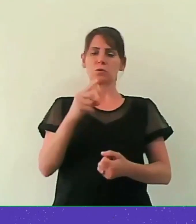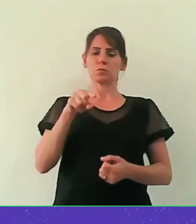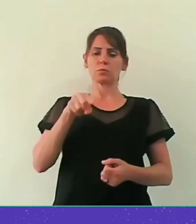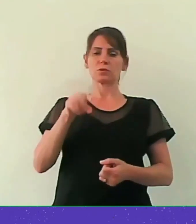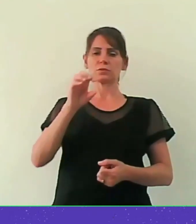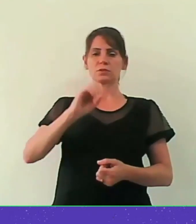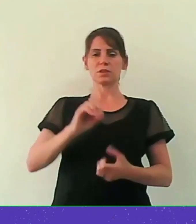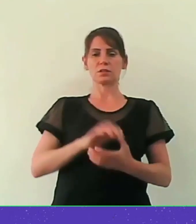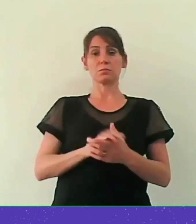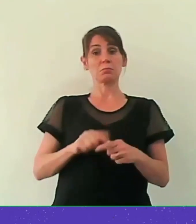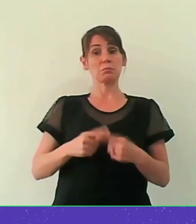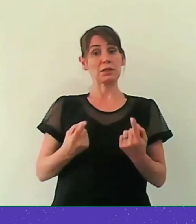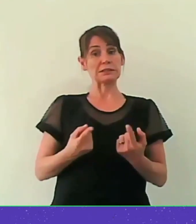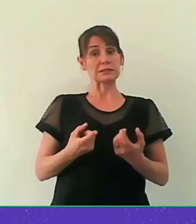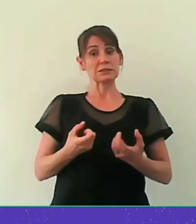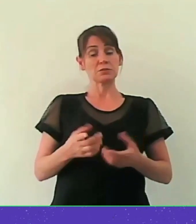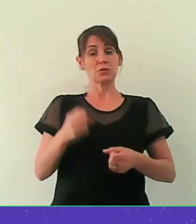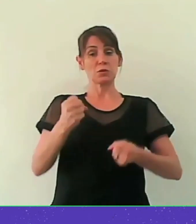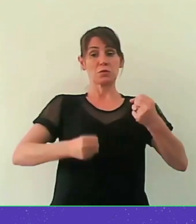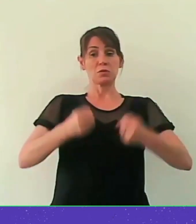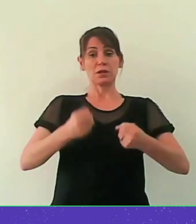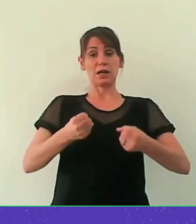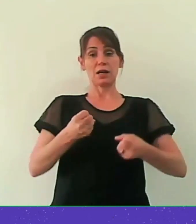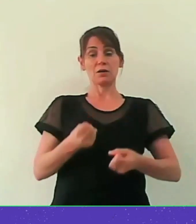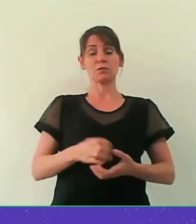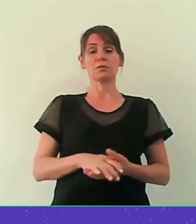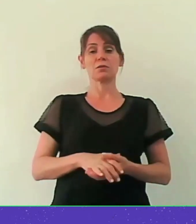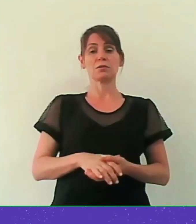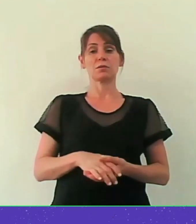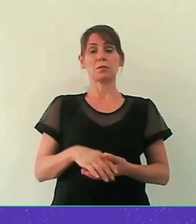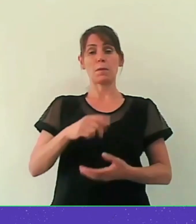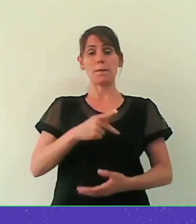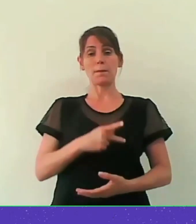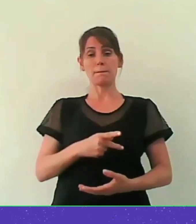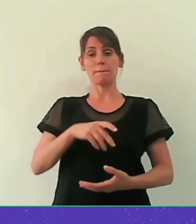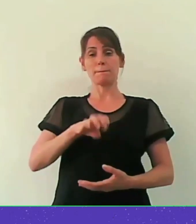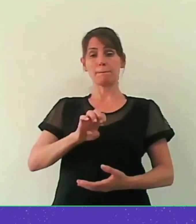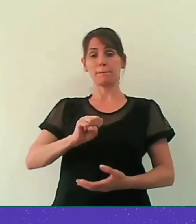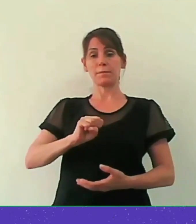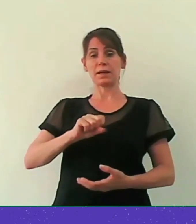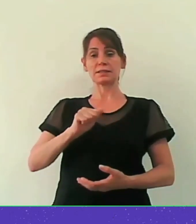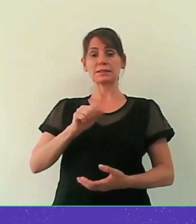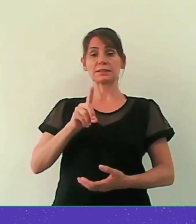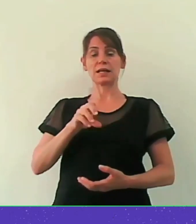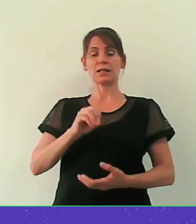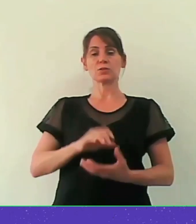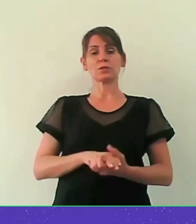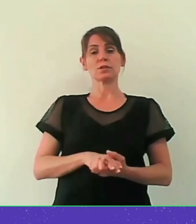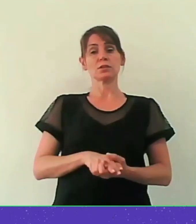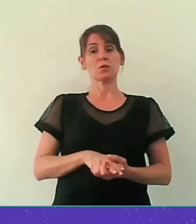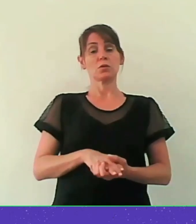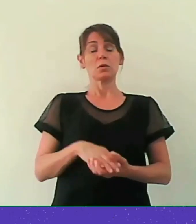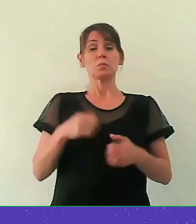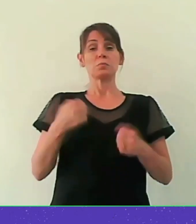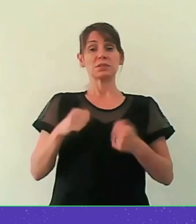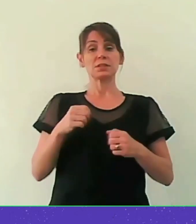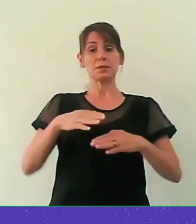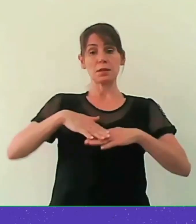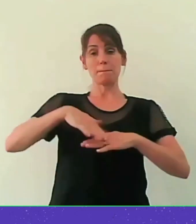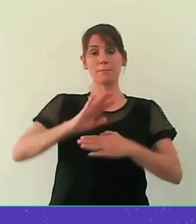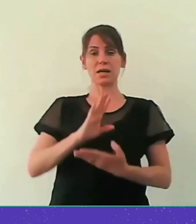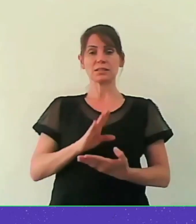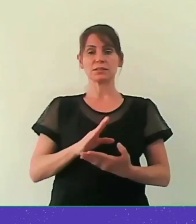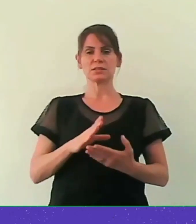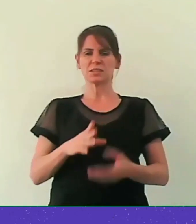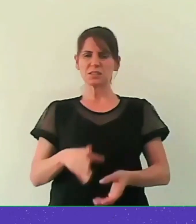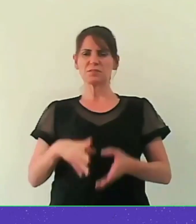1,5 tonelada, quem sabe você precisa de um motor de 6 cilindros, ou um 4